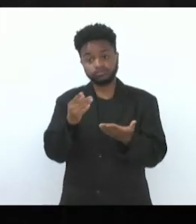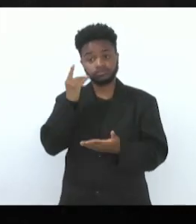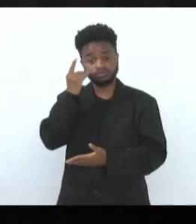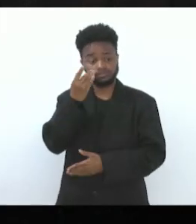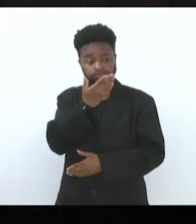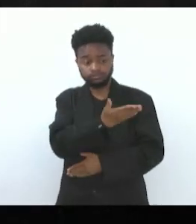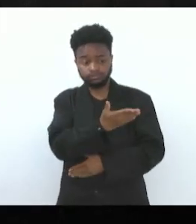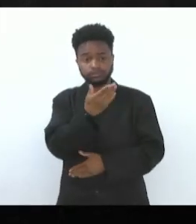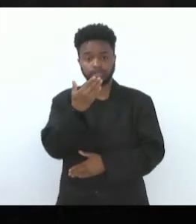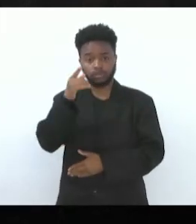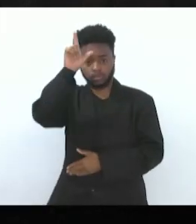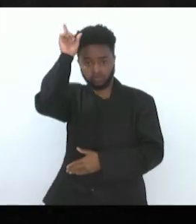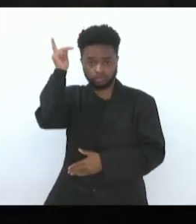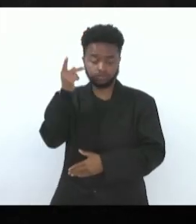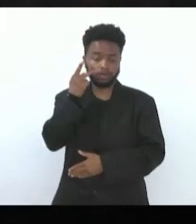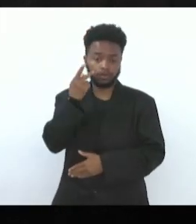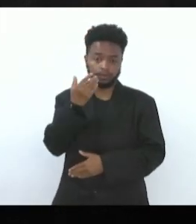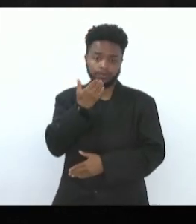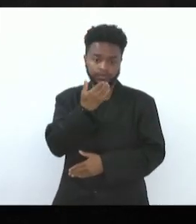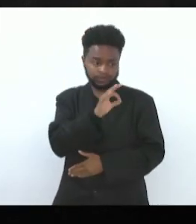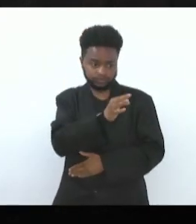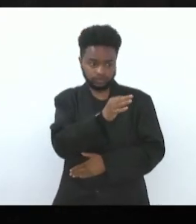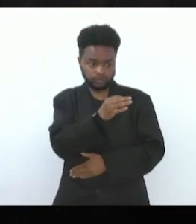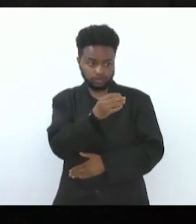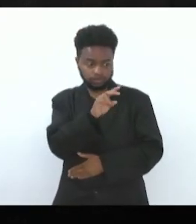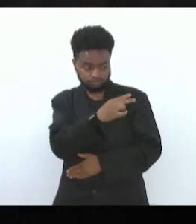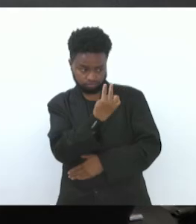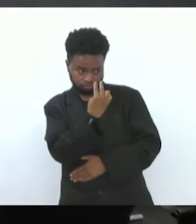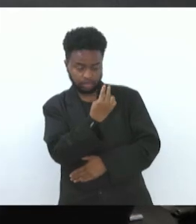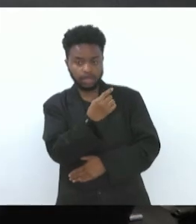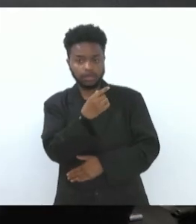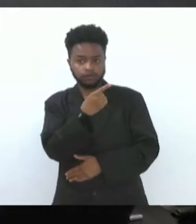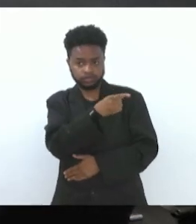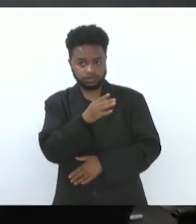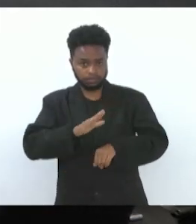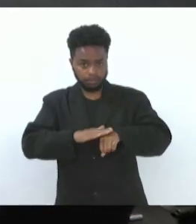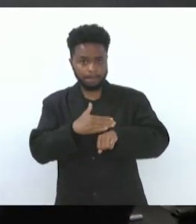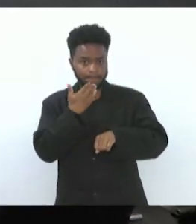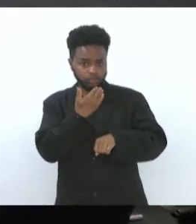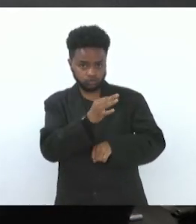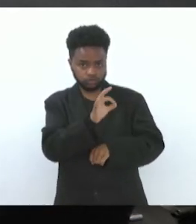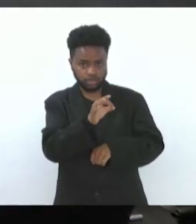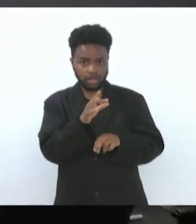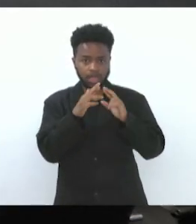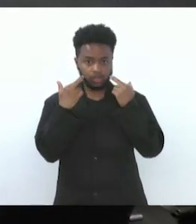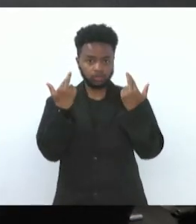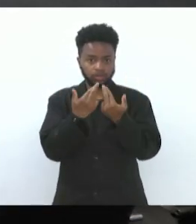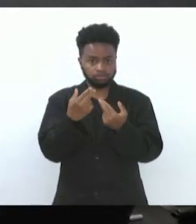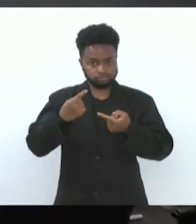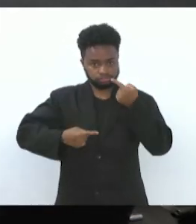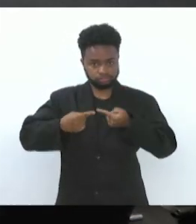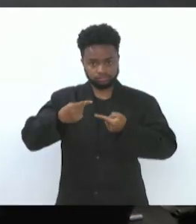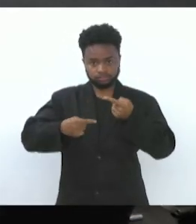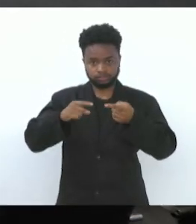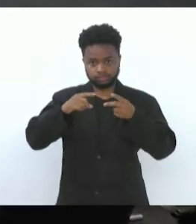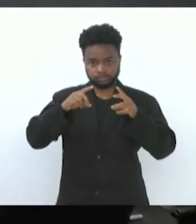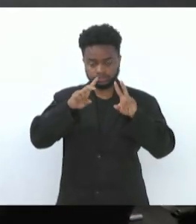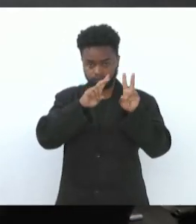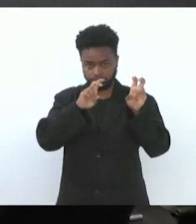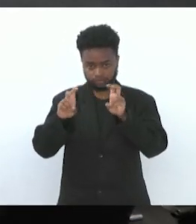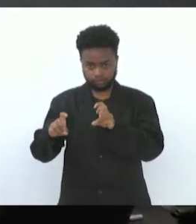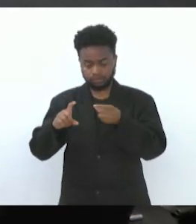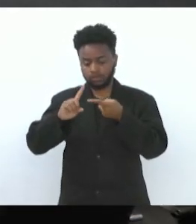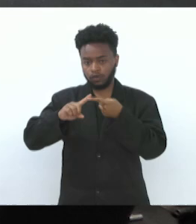Luiz Paulo, né, deputado? Luiz Paulo? Foi solicitado por Vossa Excelência uma audiência pública para tratarmos desses dois assuntos. O